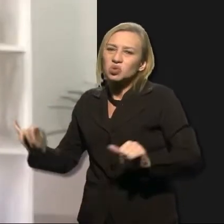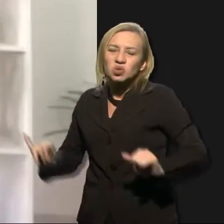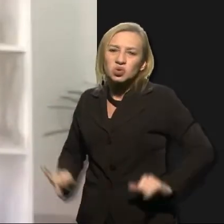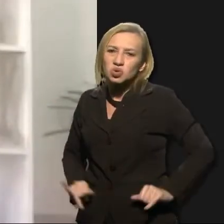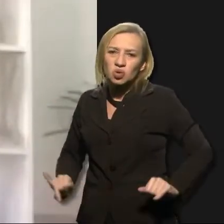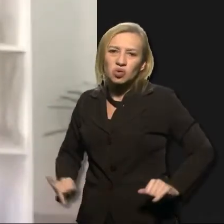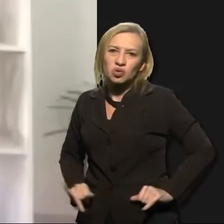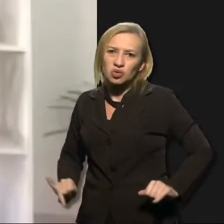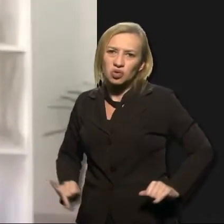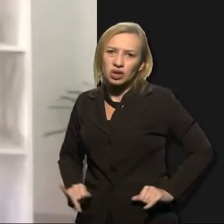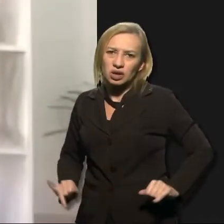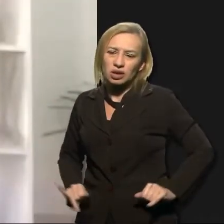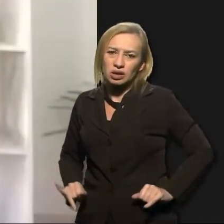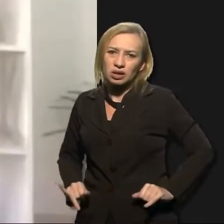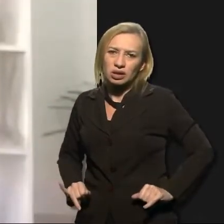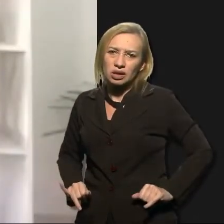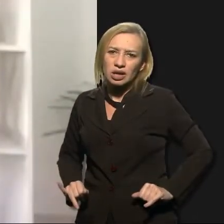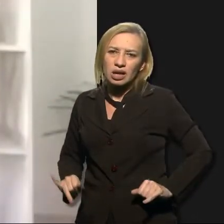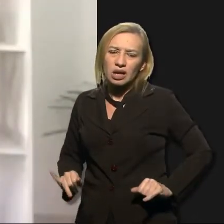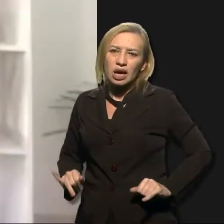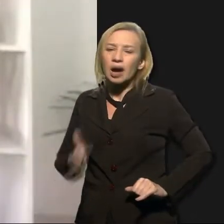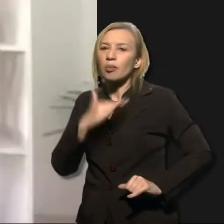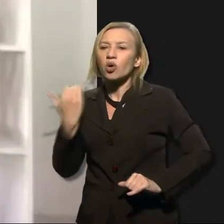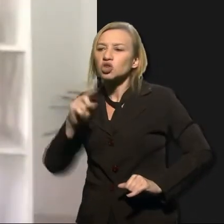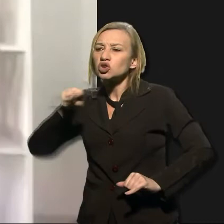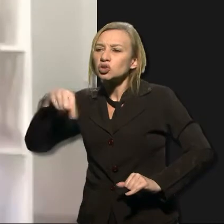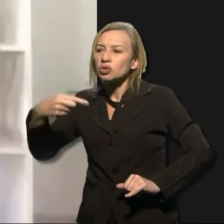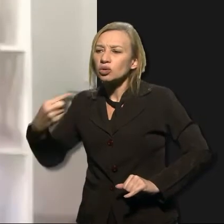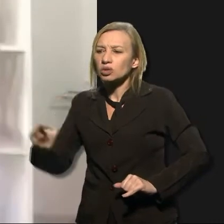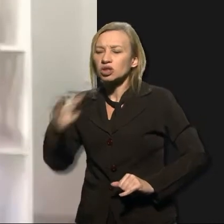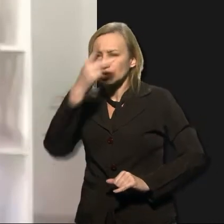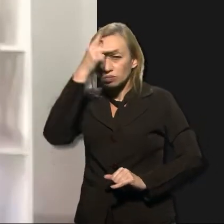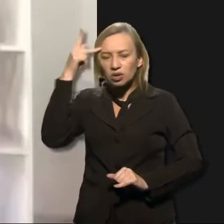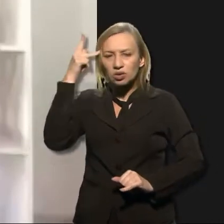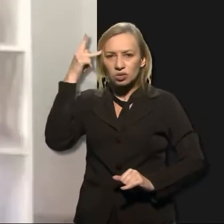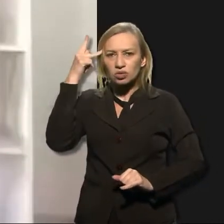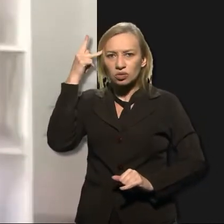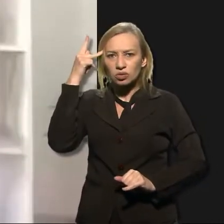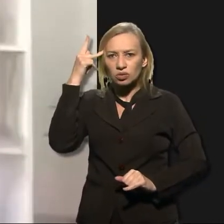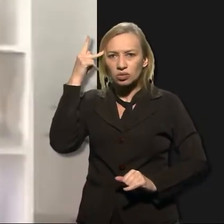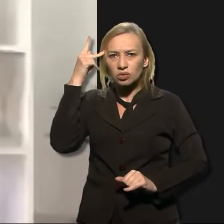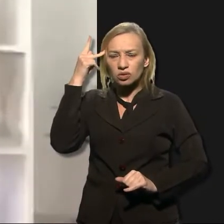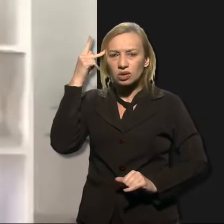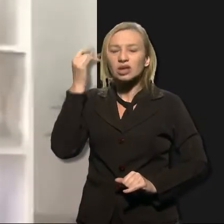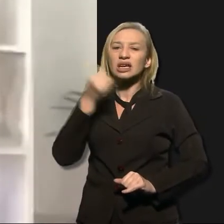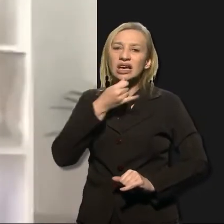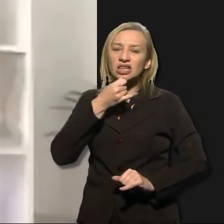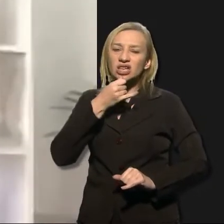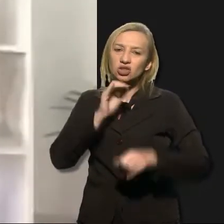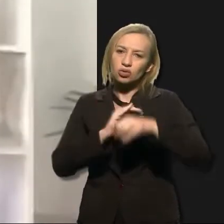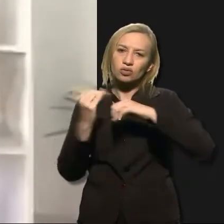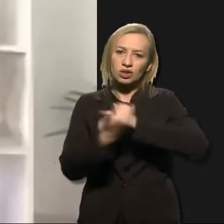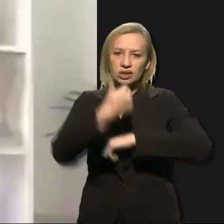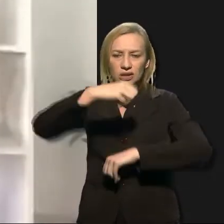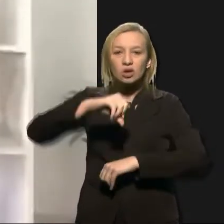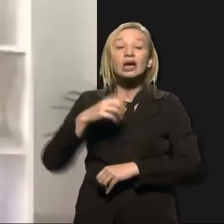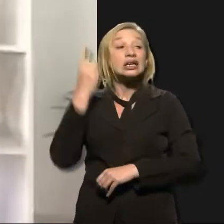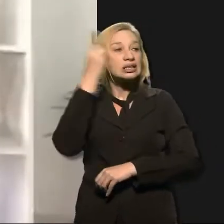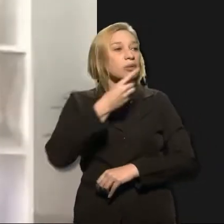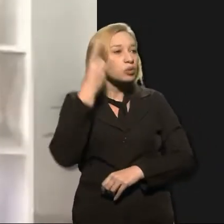favela não amargue a perda dos seus de maneira tão desumana como é